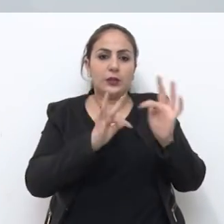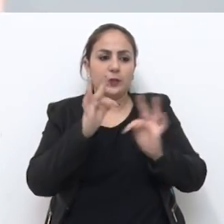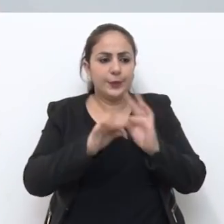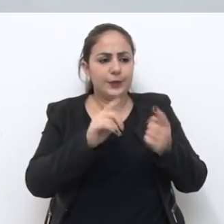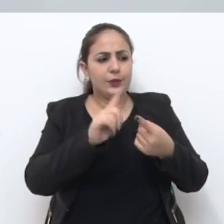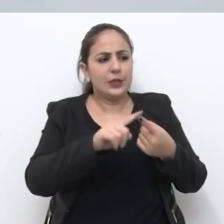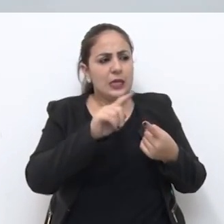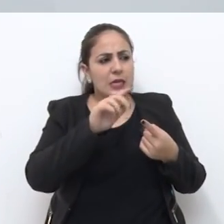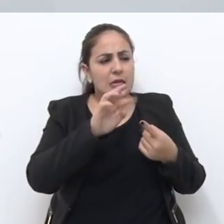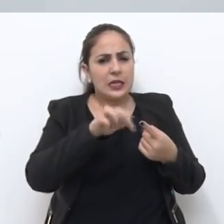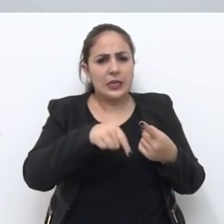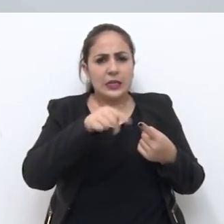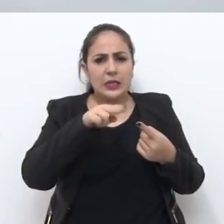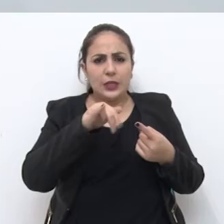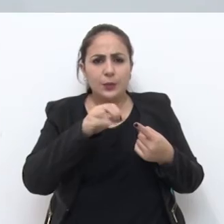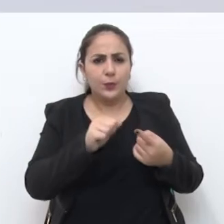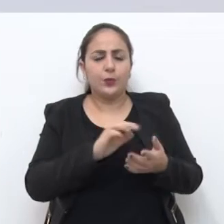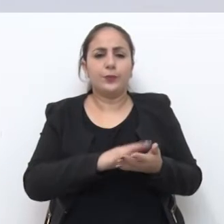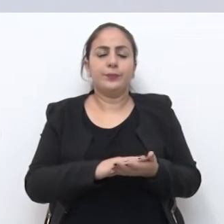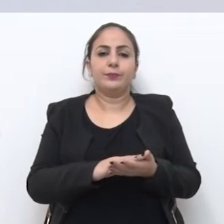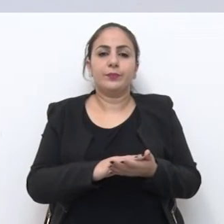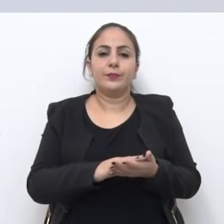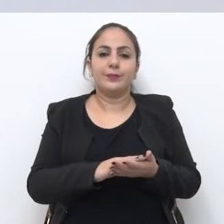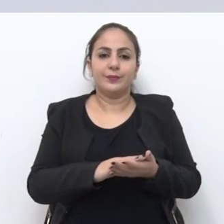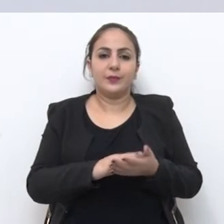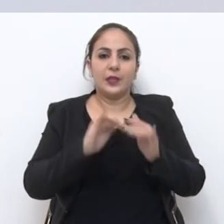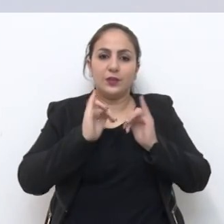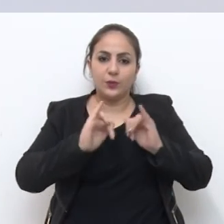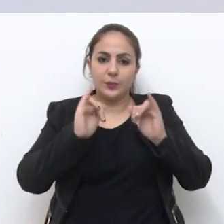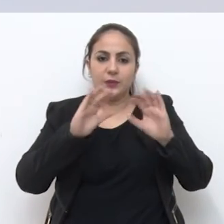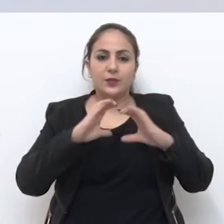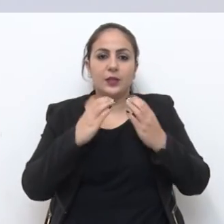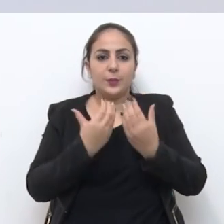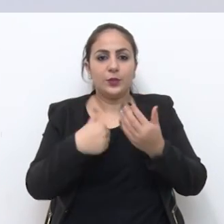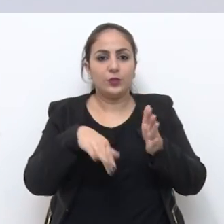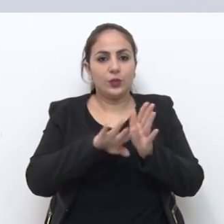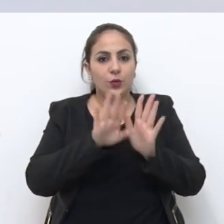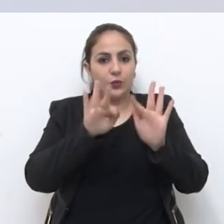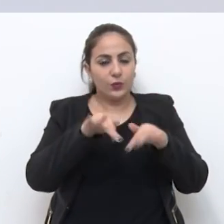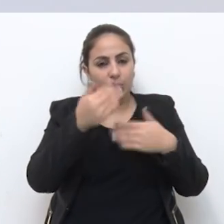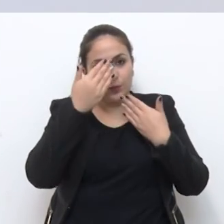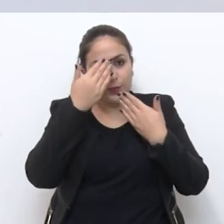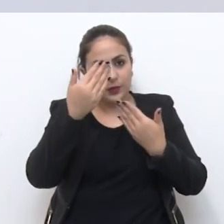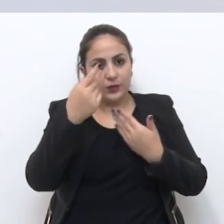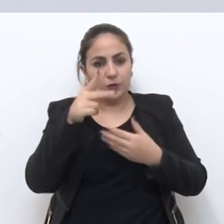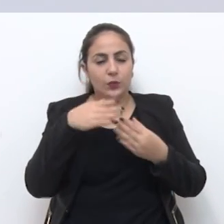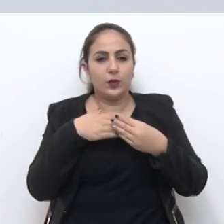tratamento. Quimioterapia para reduzir a lesão. O Jornal da Câmara de hoje está chegando ao